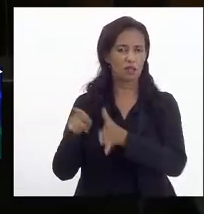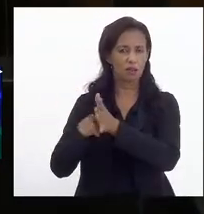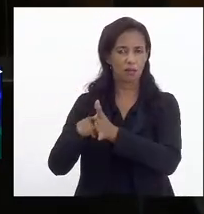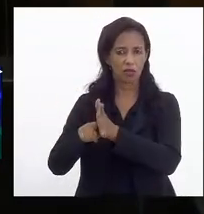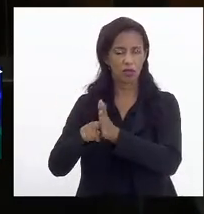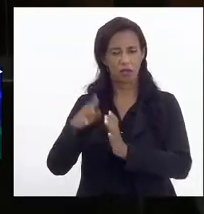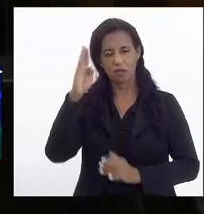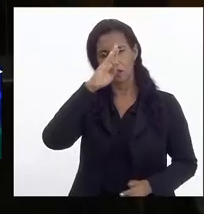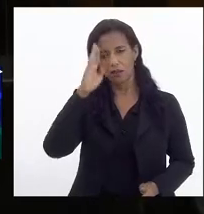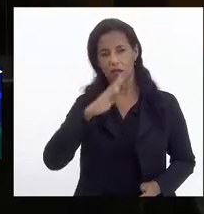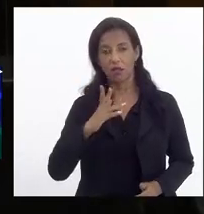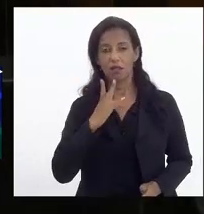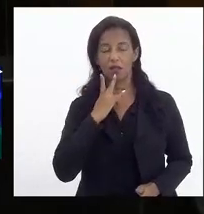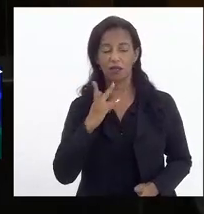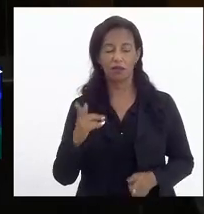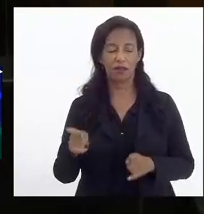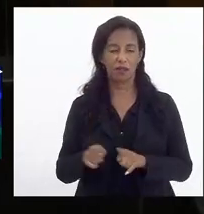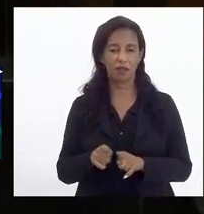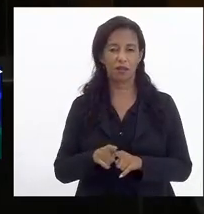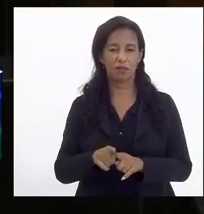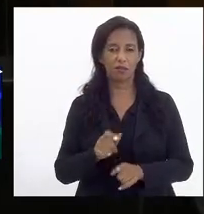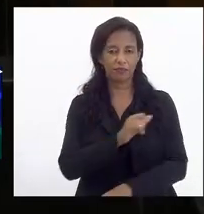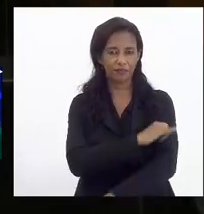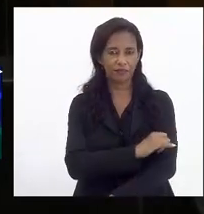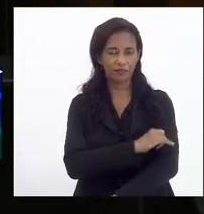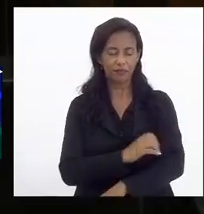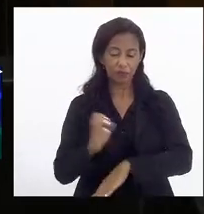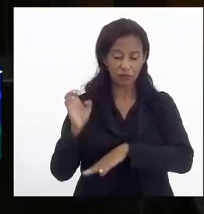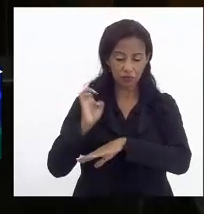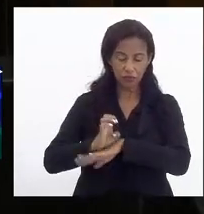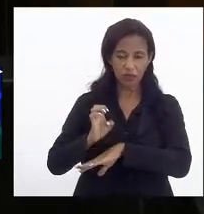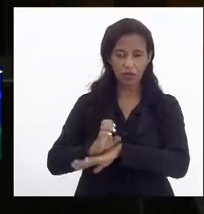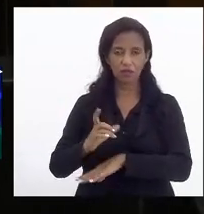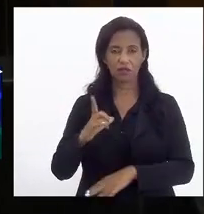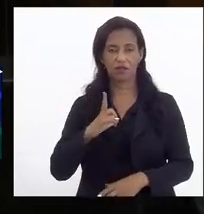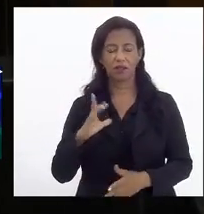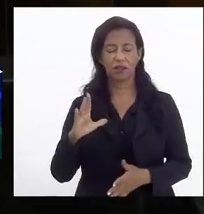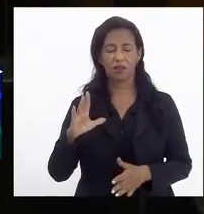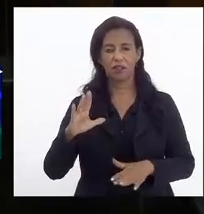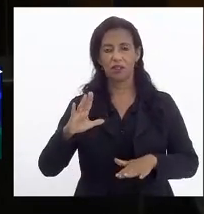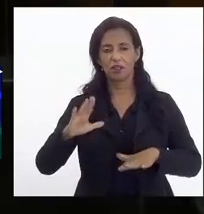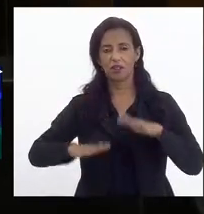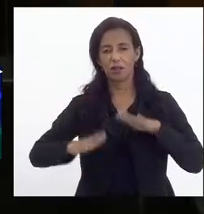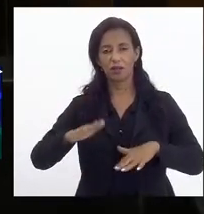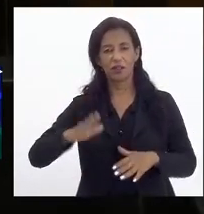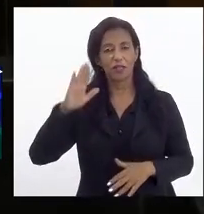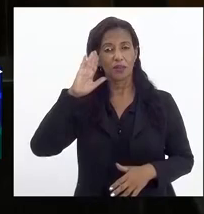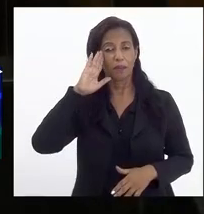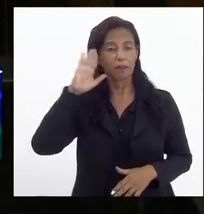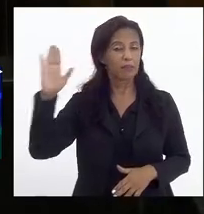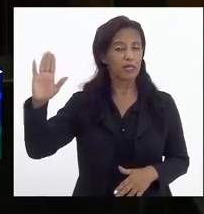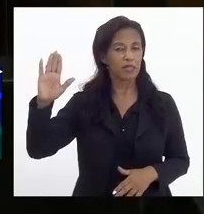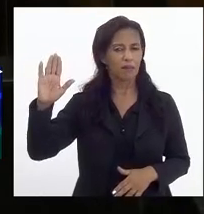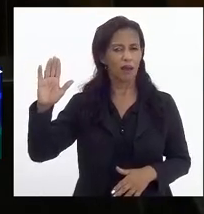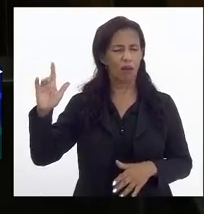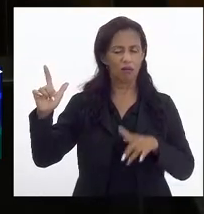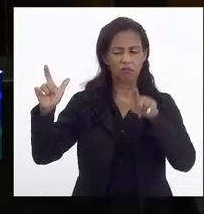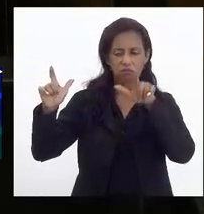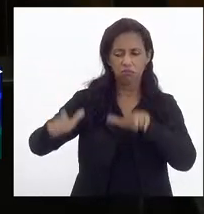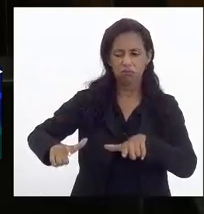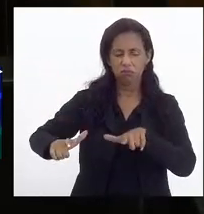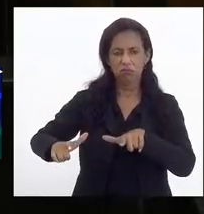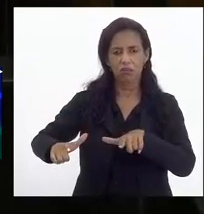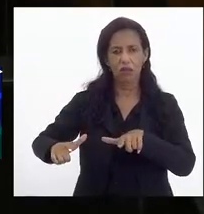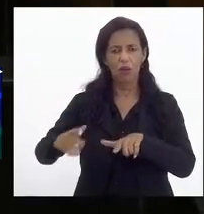do Brasil e queria falar do Rio de Janeiro o estado que tem talvez o principal Parque científico de todo o Brasil